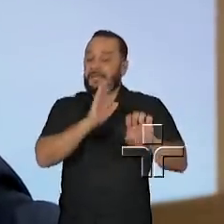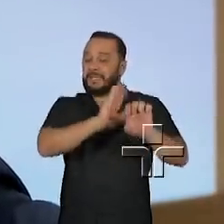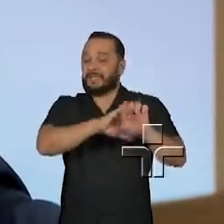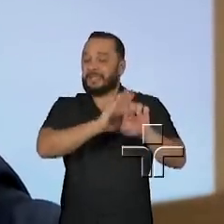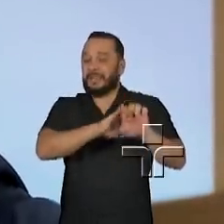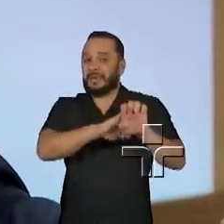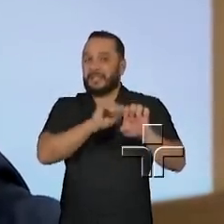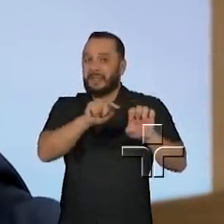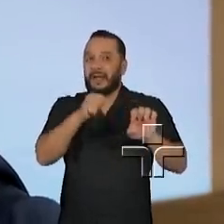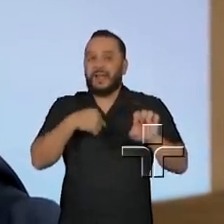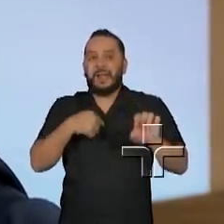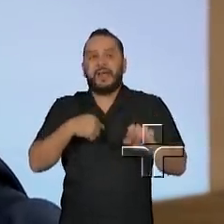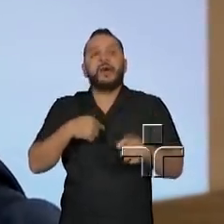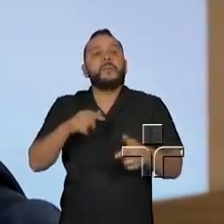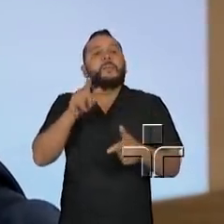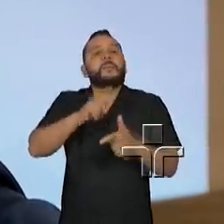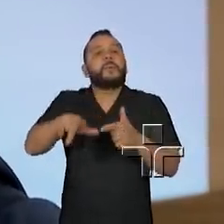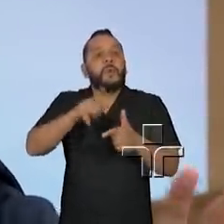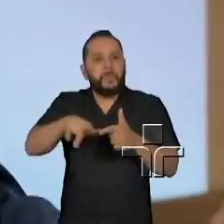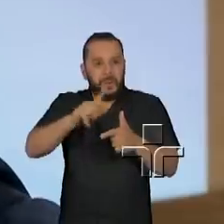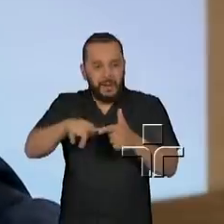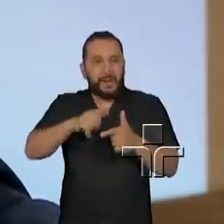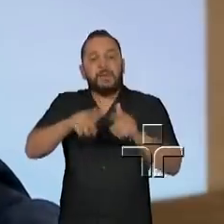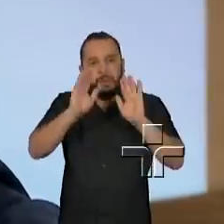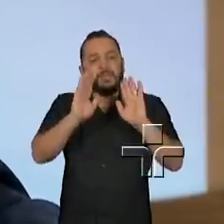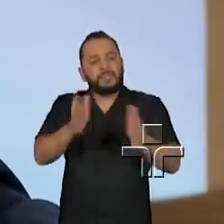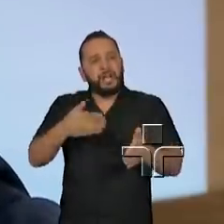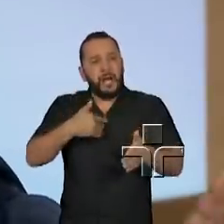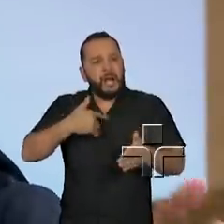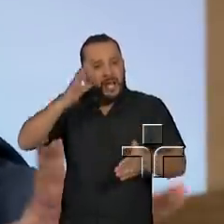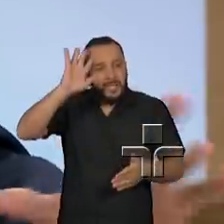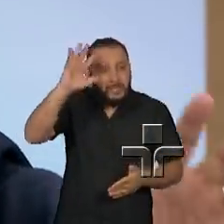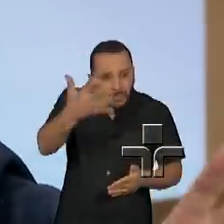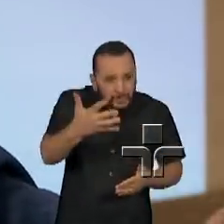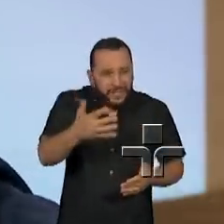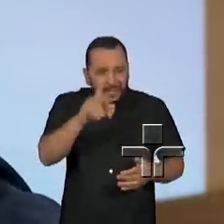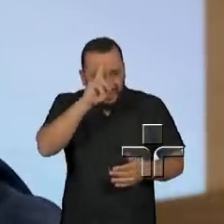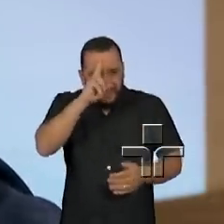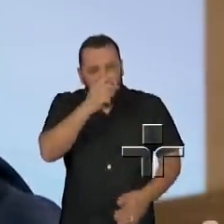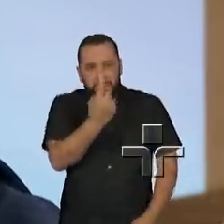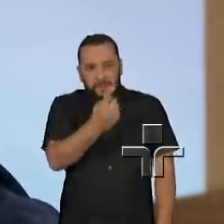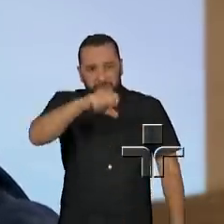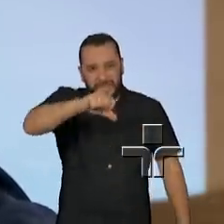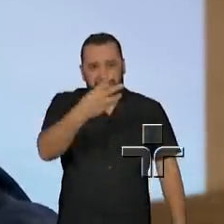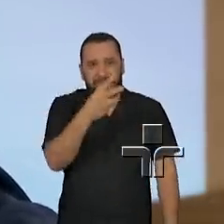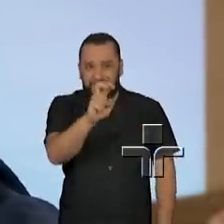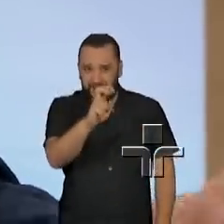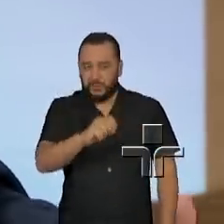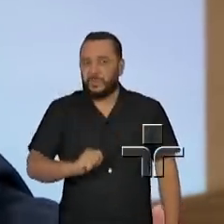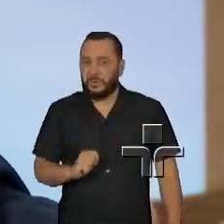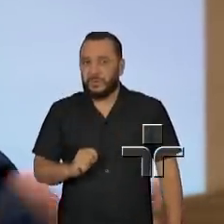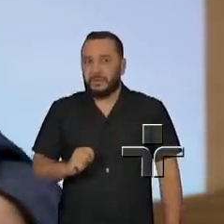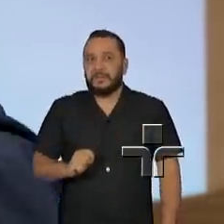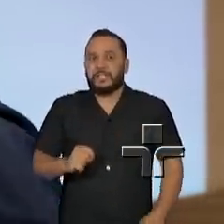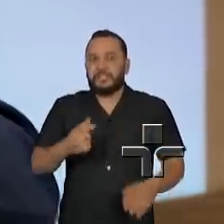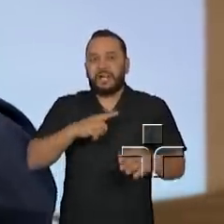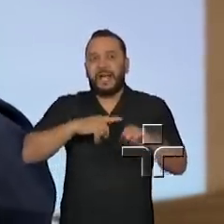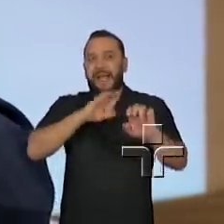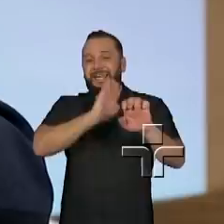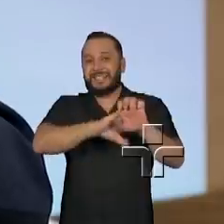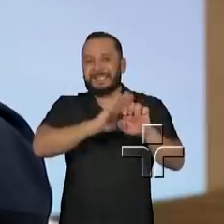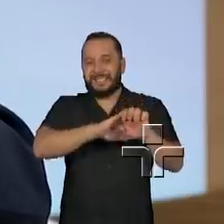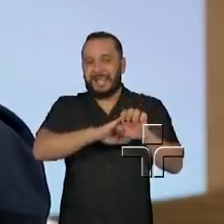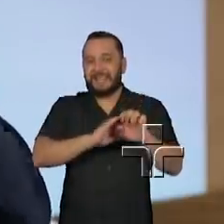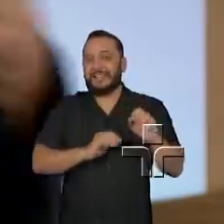colocado é a gente resolver o problema da intentona comunista. Em 1935, houve uma tentativa de sublevação de esquerda que